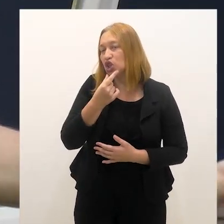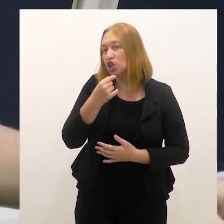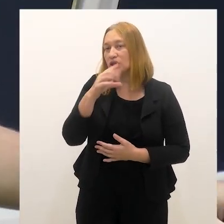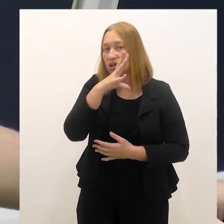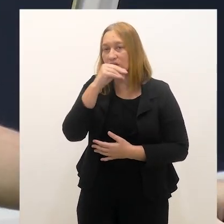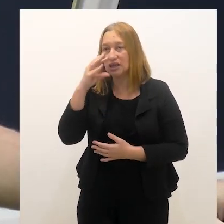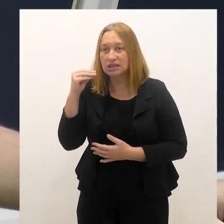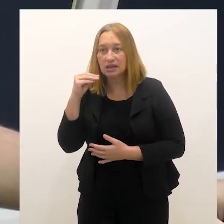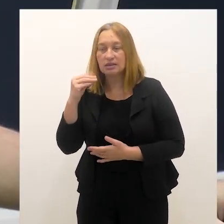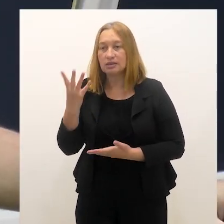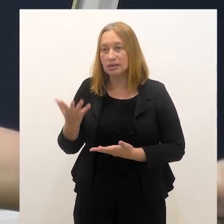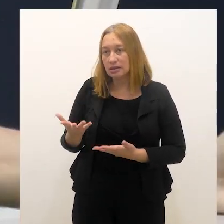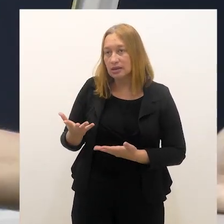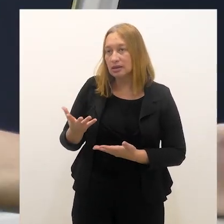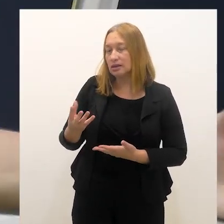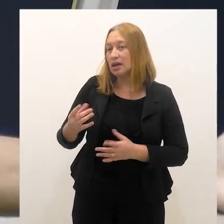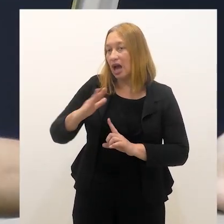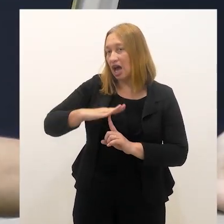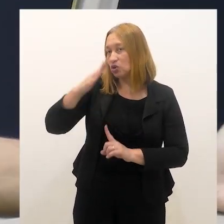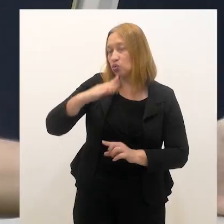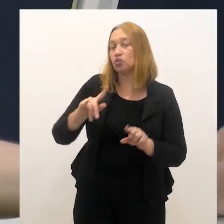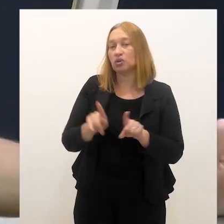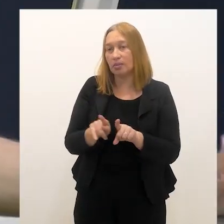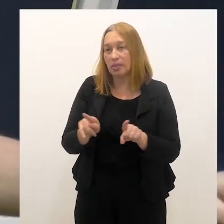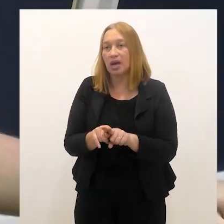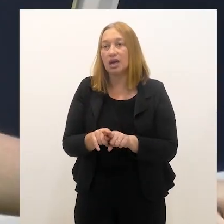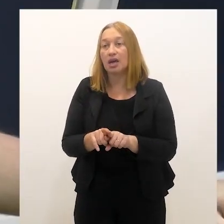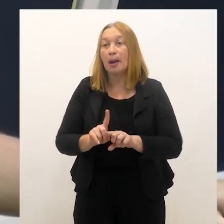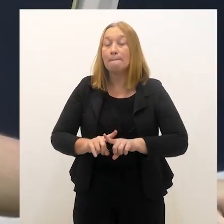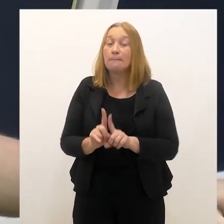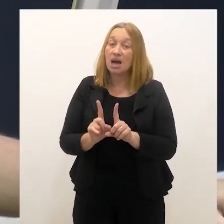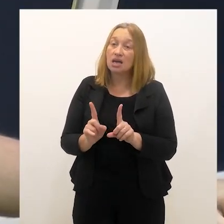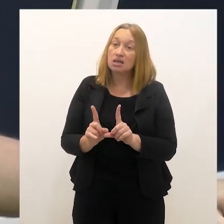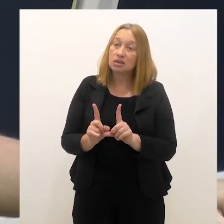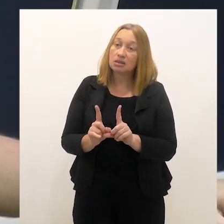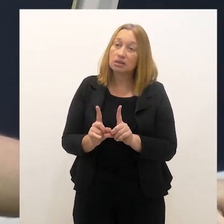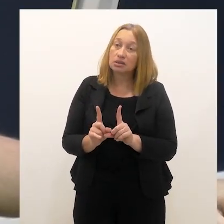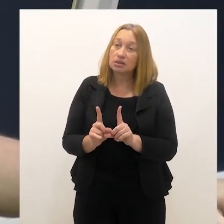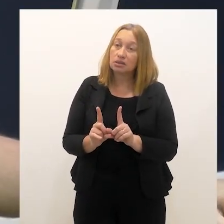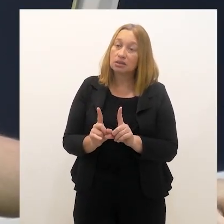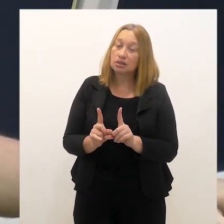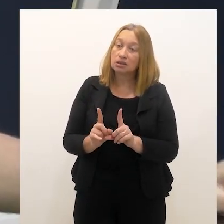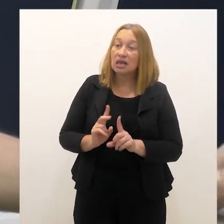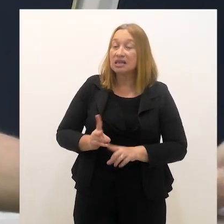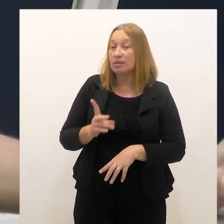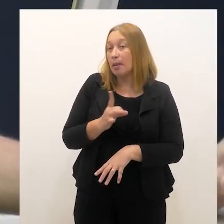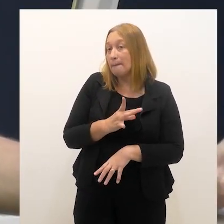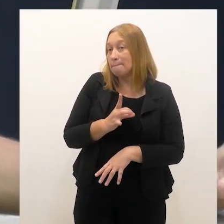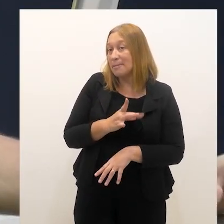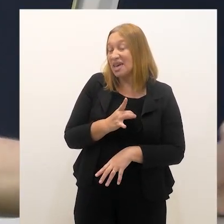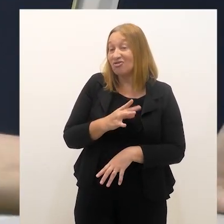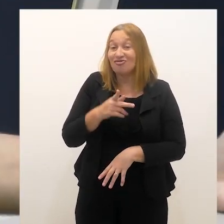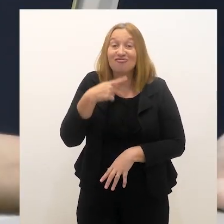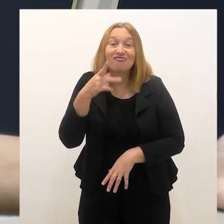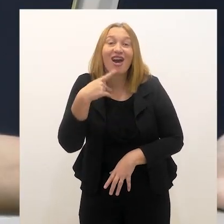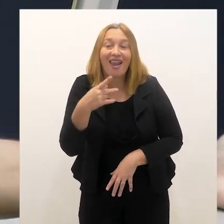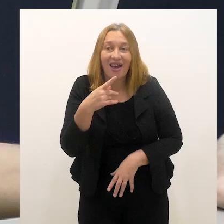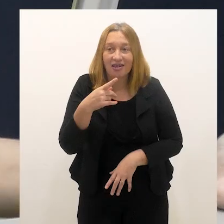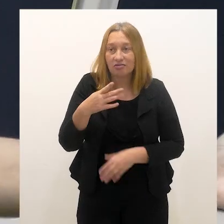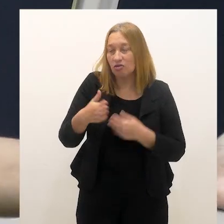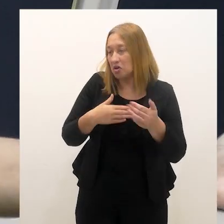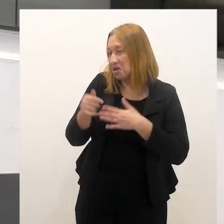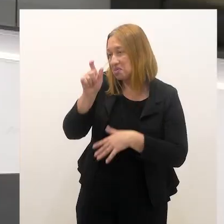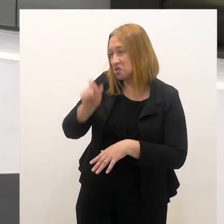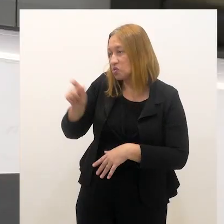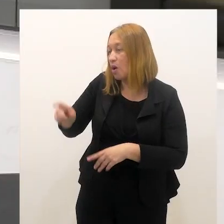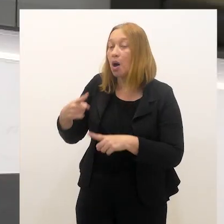adolescência, na vida adulta também. Só que eu sempre tive medo de comentar isso com